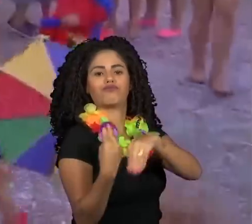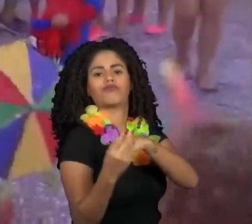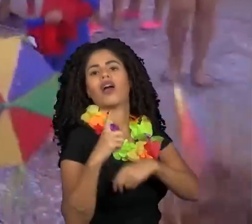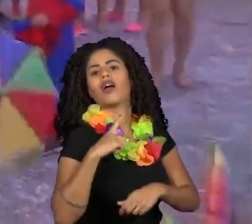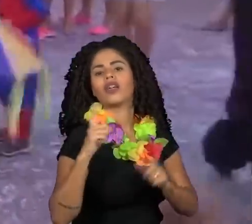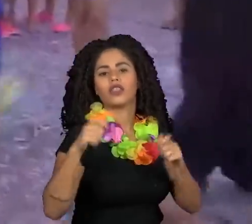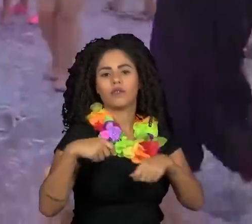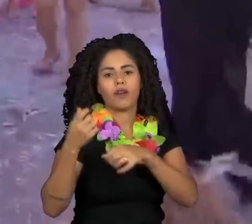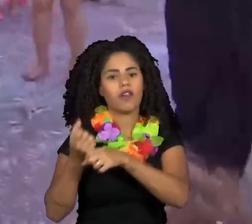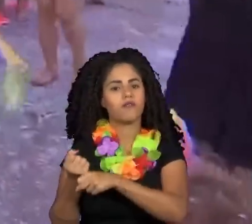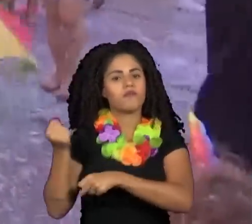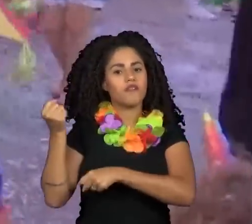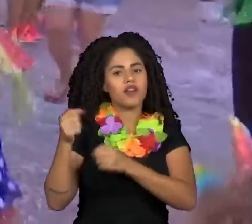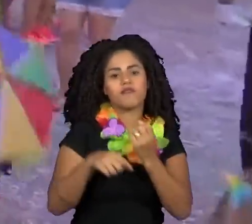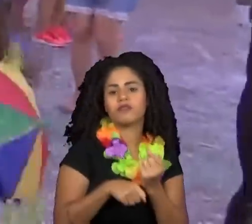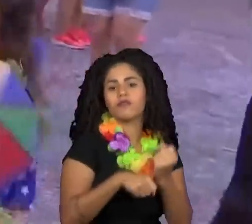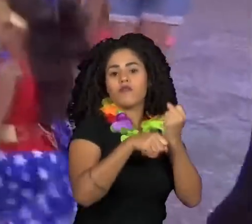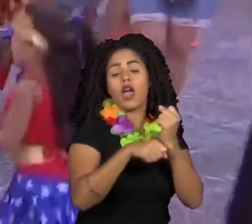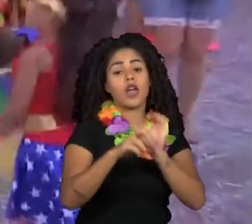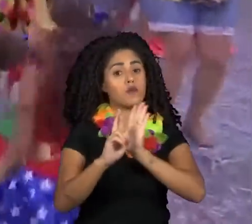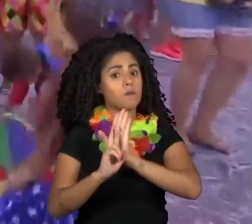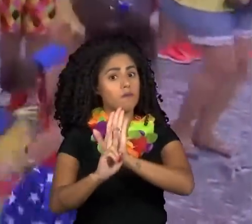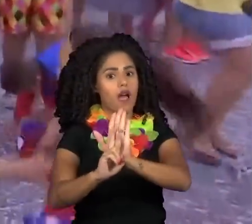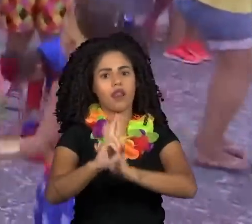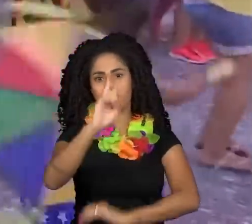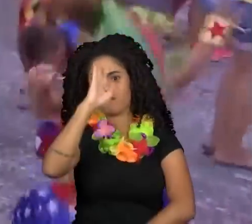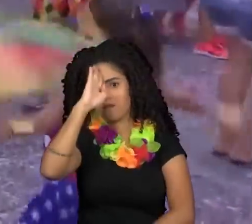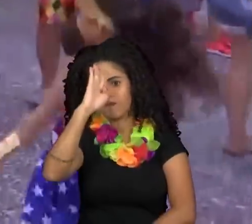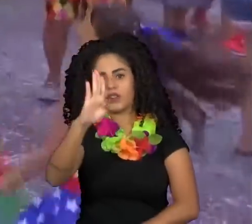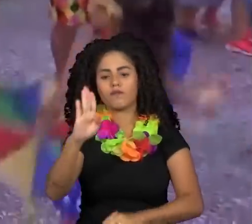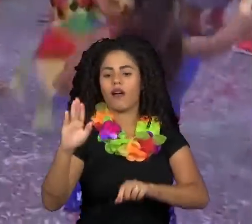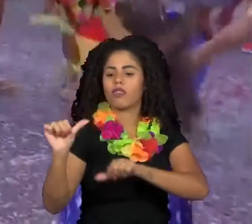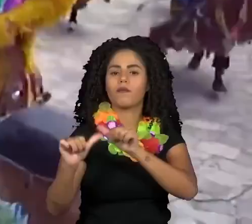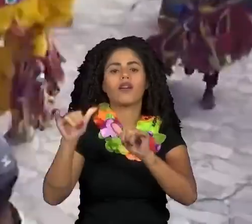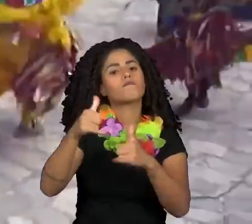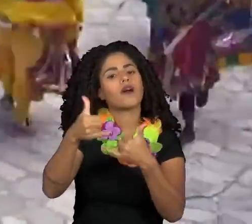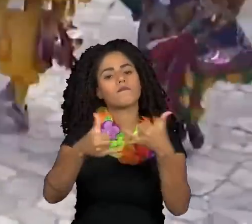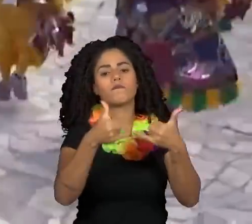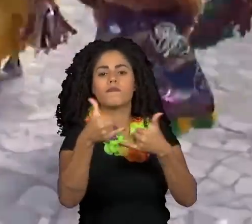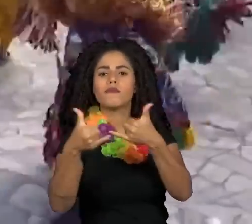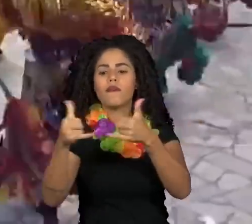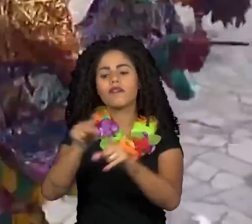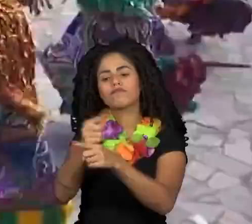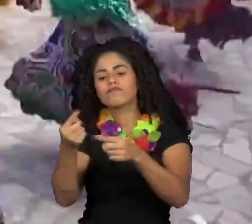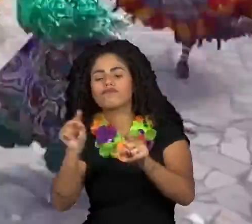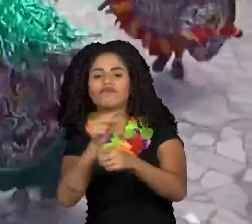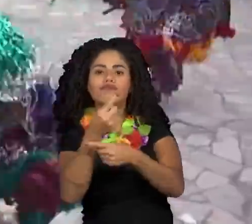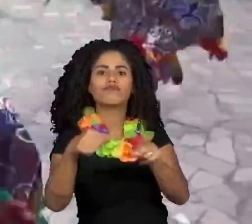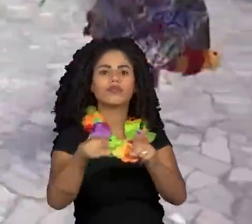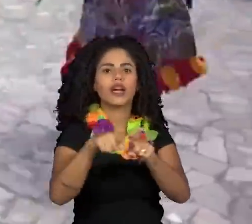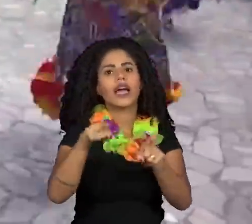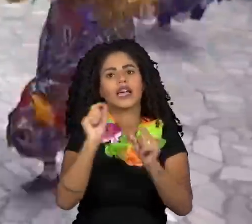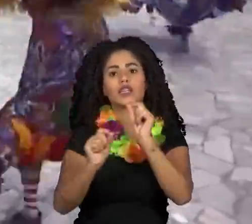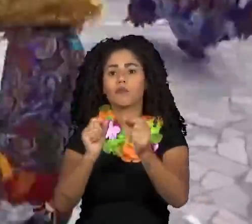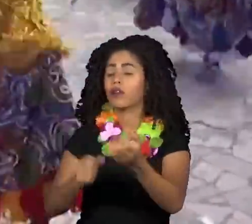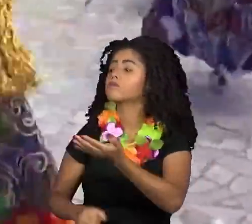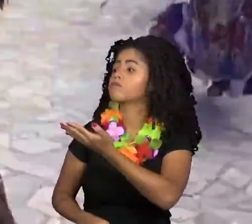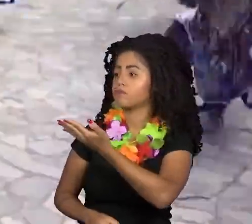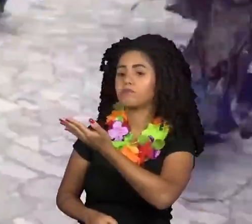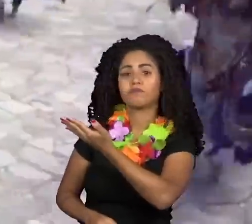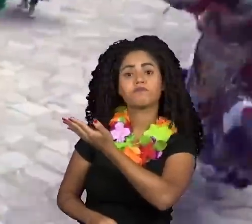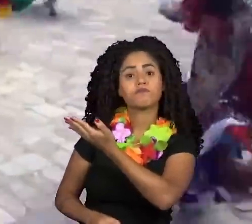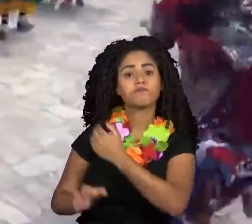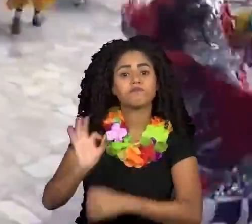é o frevo como grande representante da música e da dança. E, além disso, os maracatus de baque virado, como eu